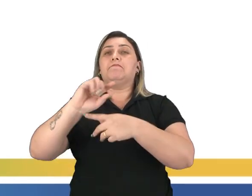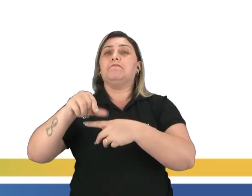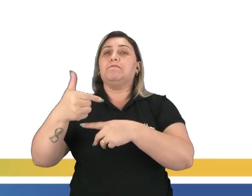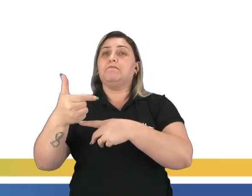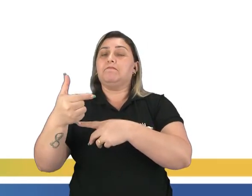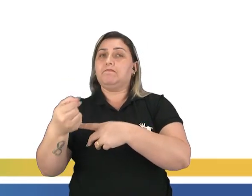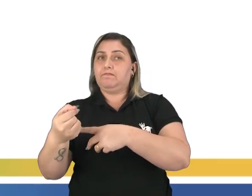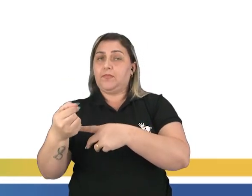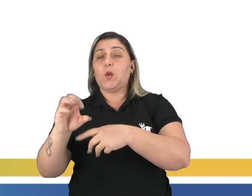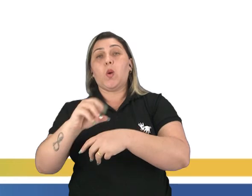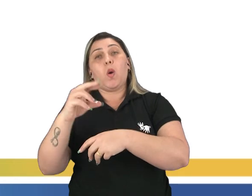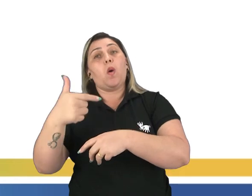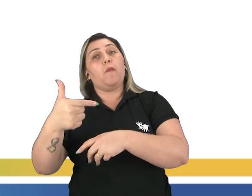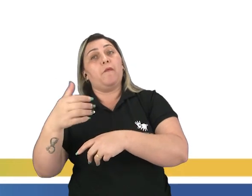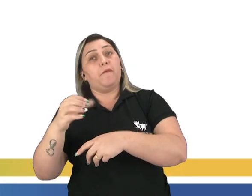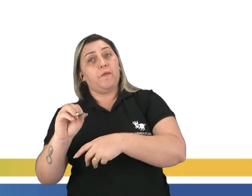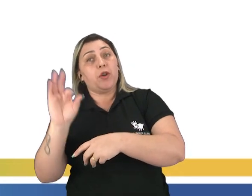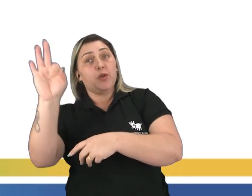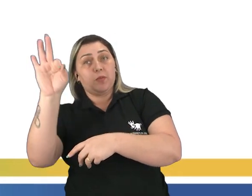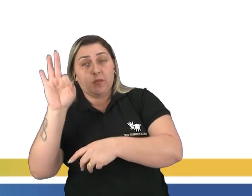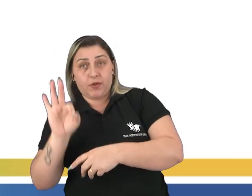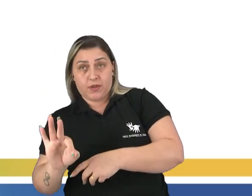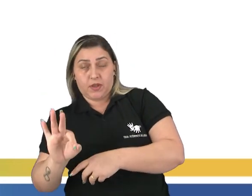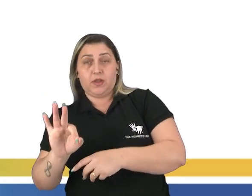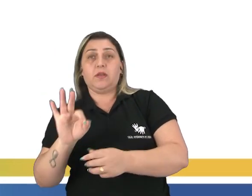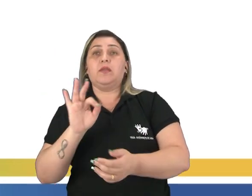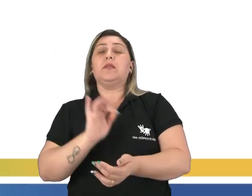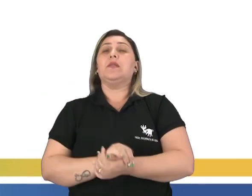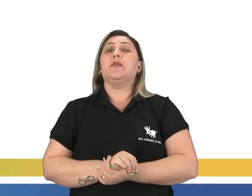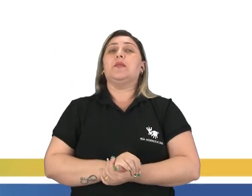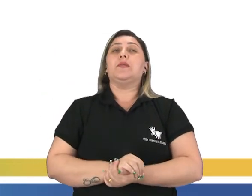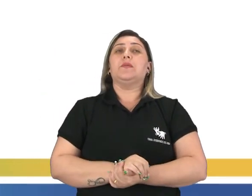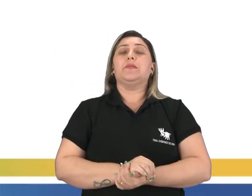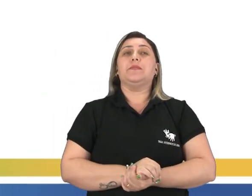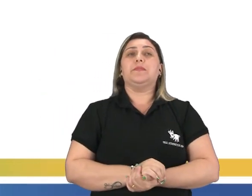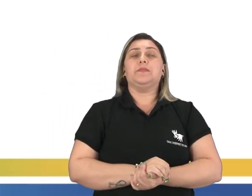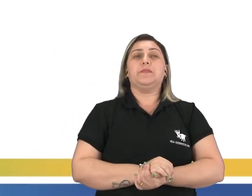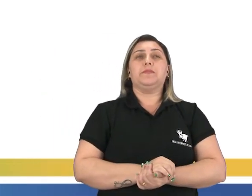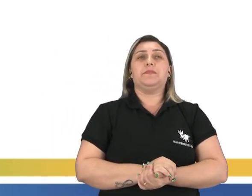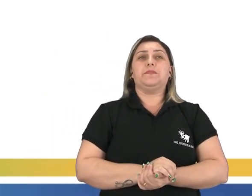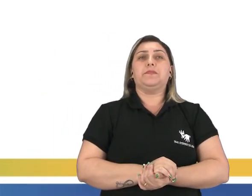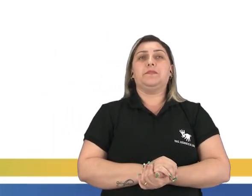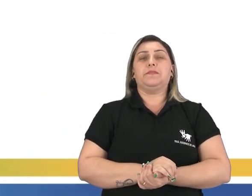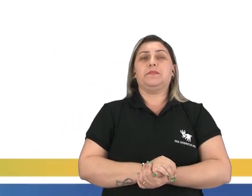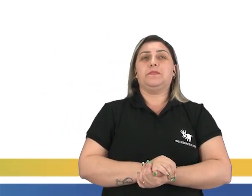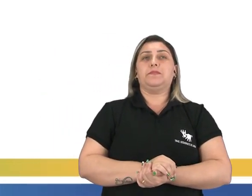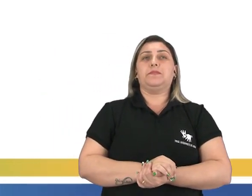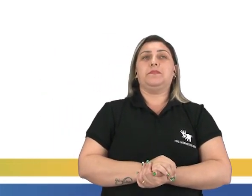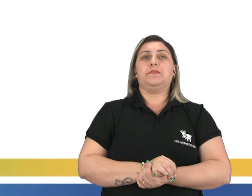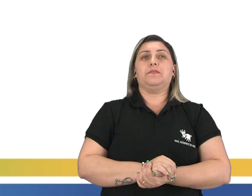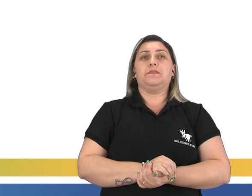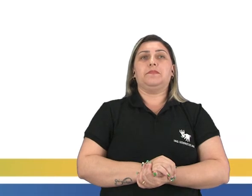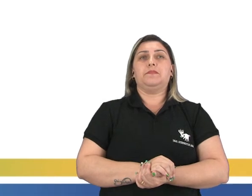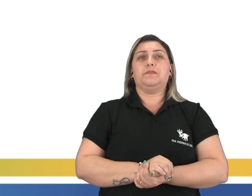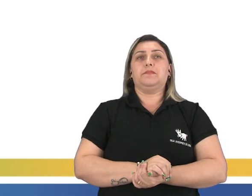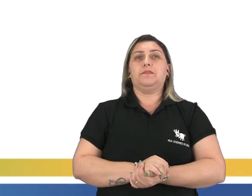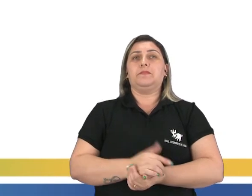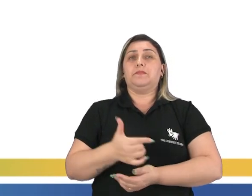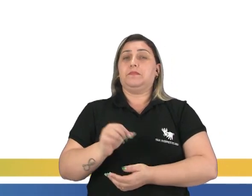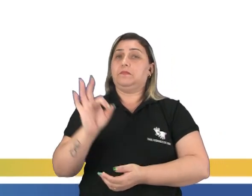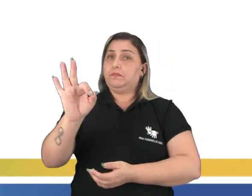obter 0,20. Mas o comum mesmo nós trabalharmos é na forma percentual. Ou seja, 0,20, pessoal, é equivalente